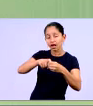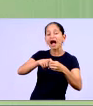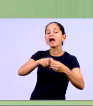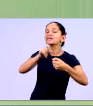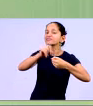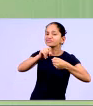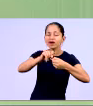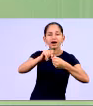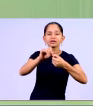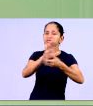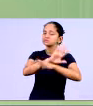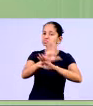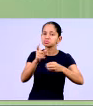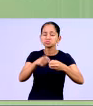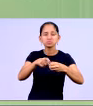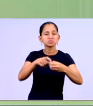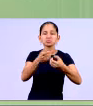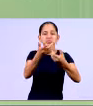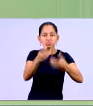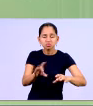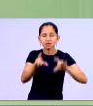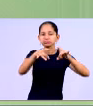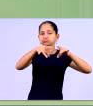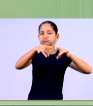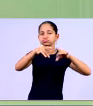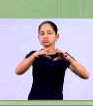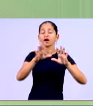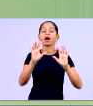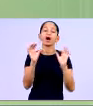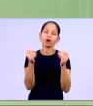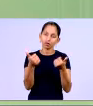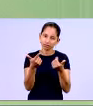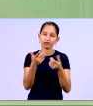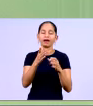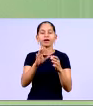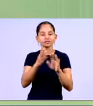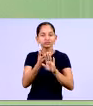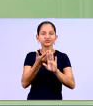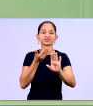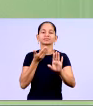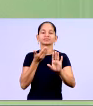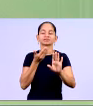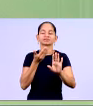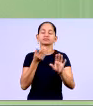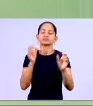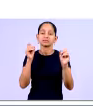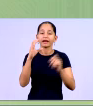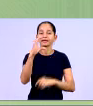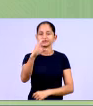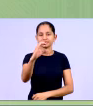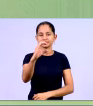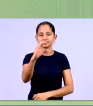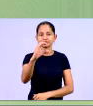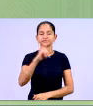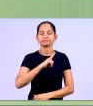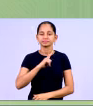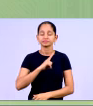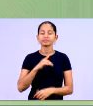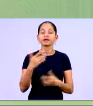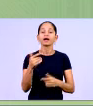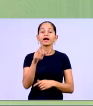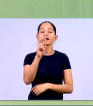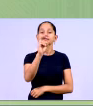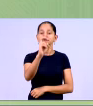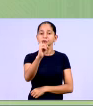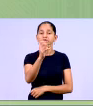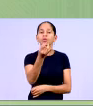desconstituição da pessoa jurídica, ok? Então, era a alternativa C. E na questão